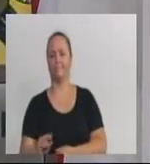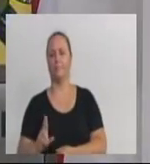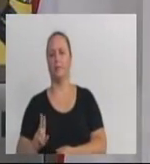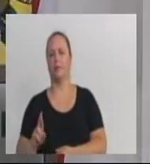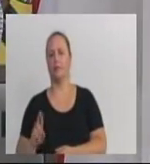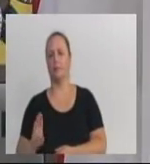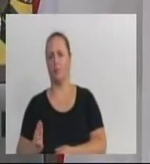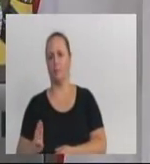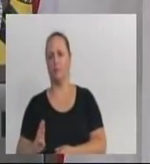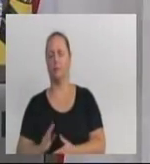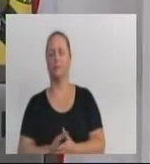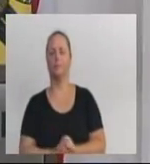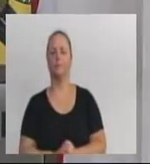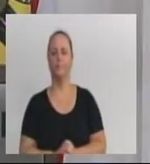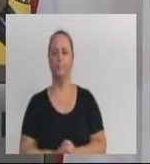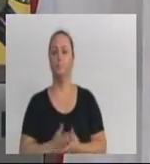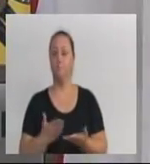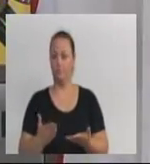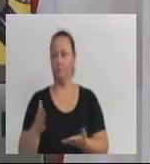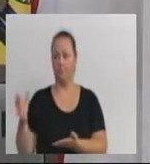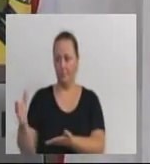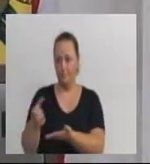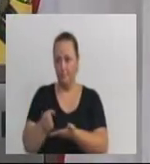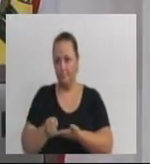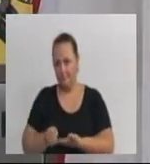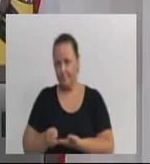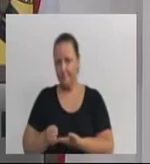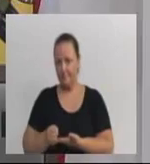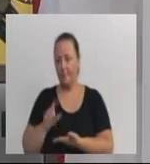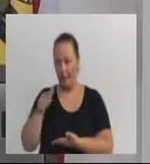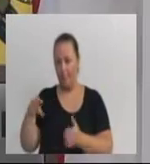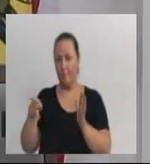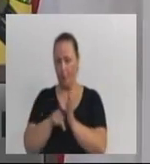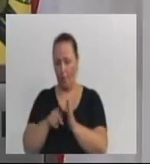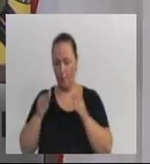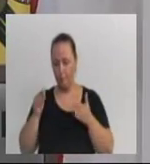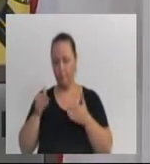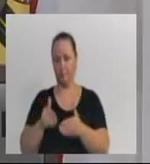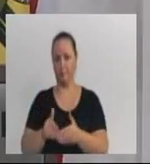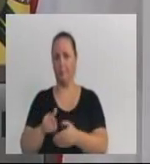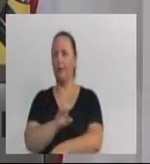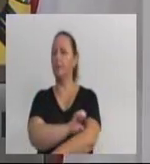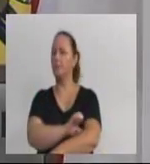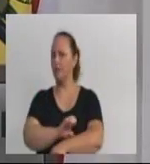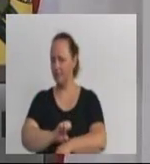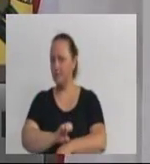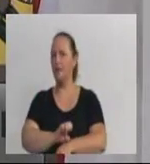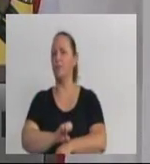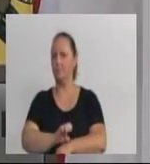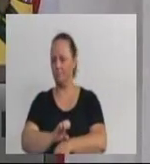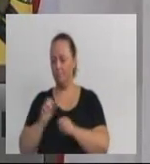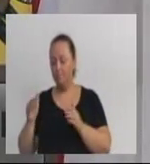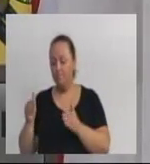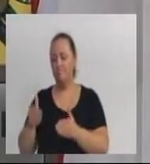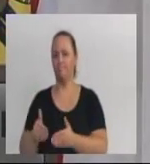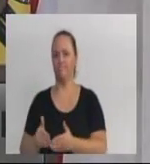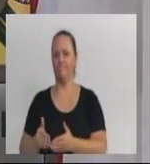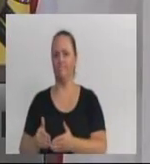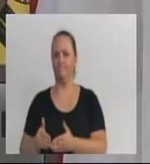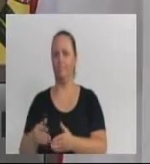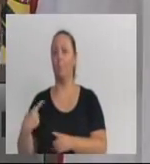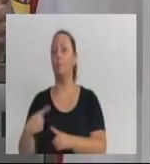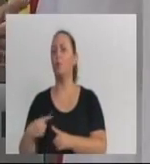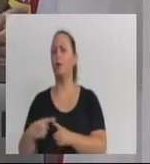é, deixar claro, é recurso da educação. Recurso da educação. Para aportar